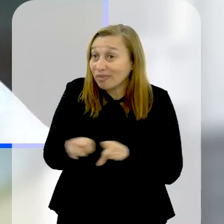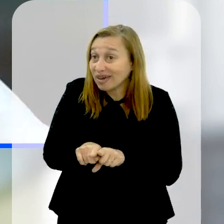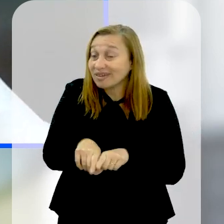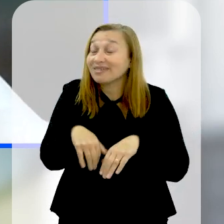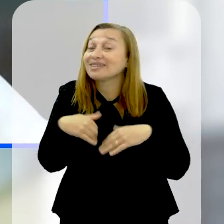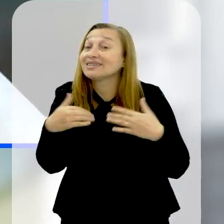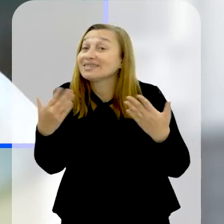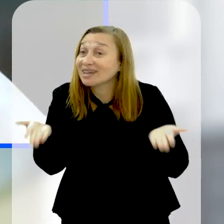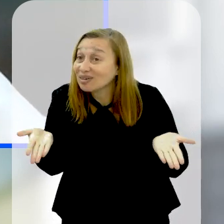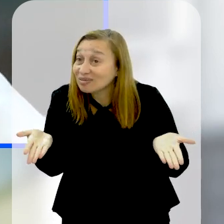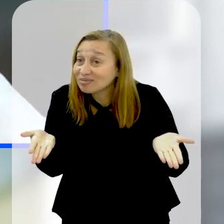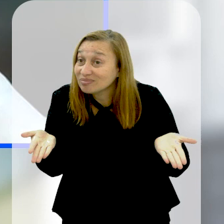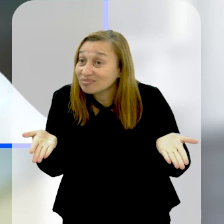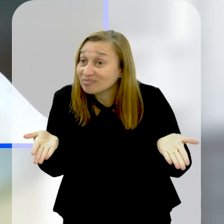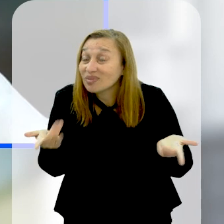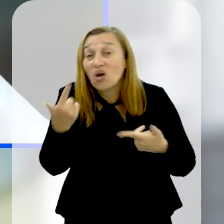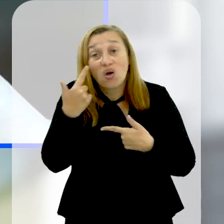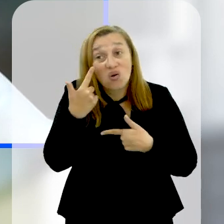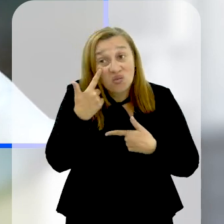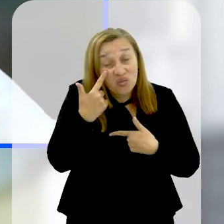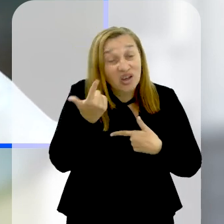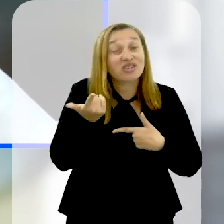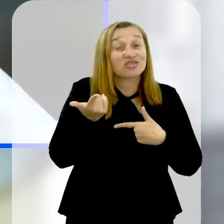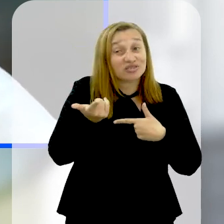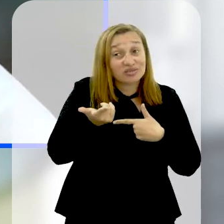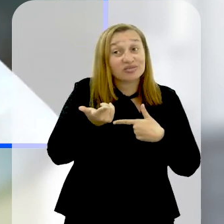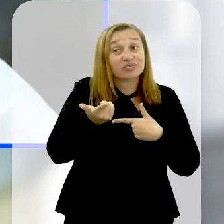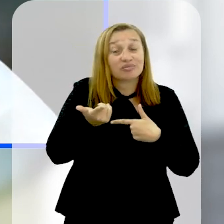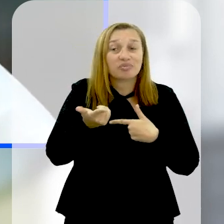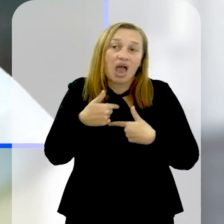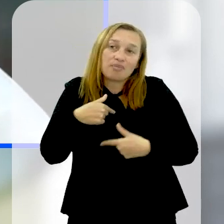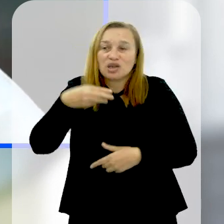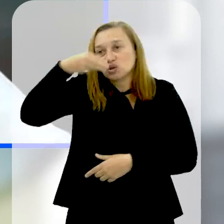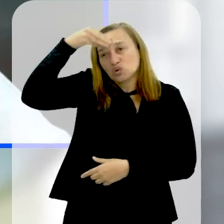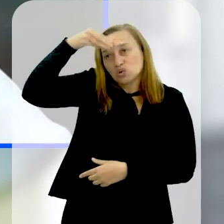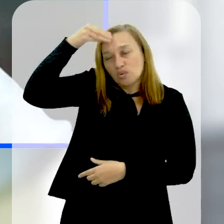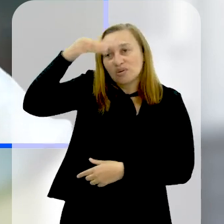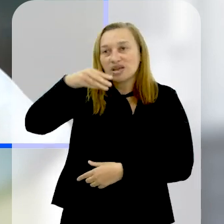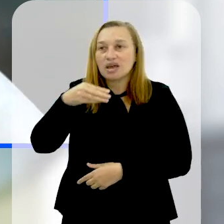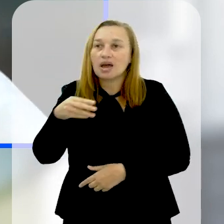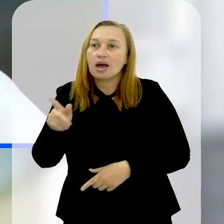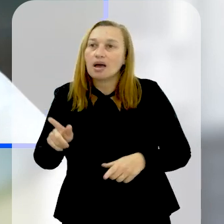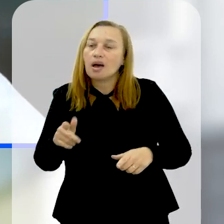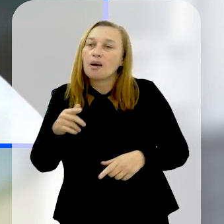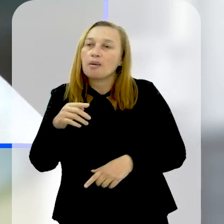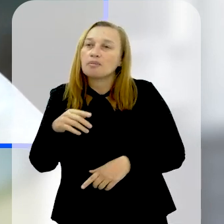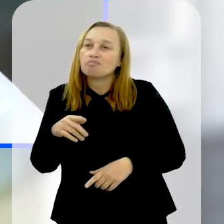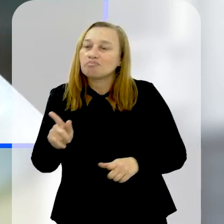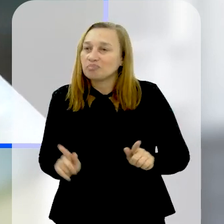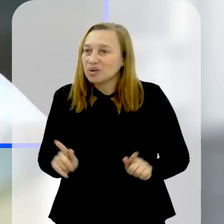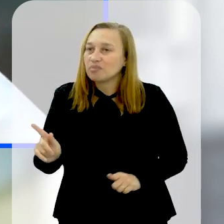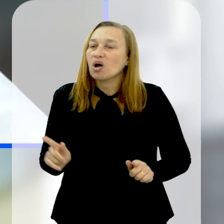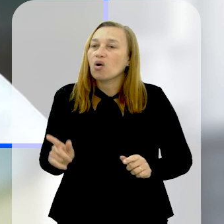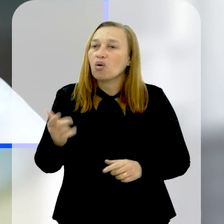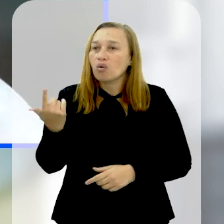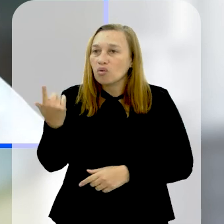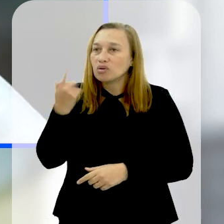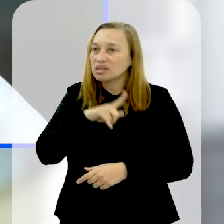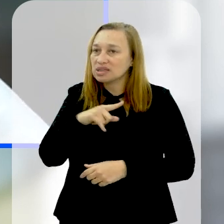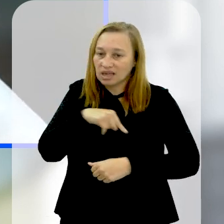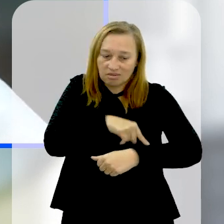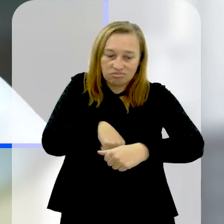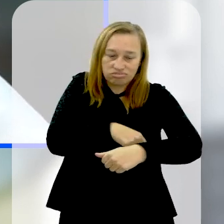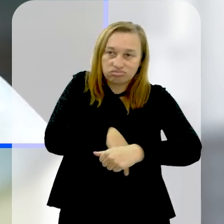cozinha também, né? Então, eu vejo muito isso, assim, minhas sobrinhas, hoje minha prima consegue tirar um